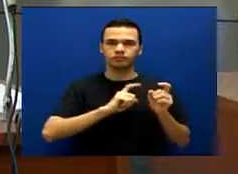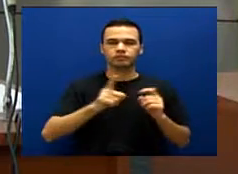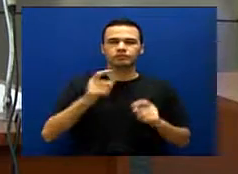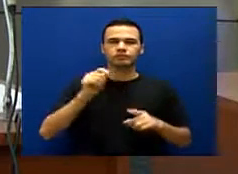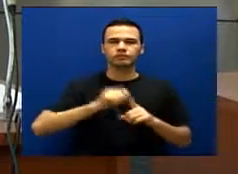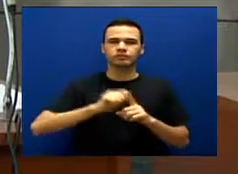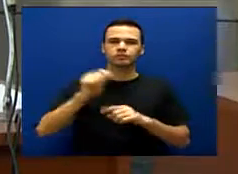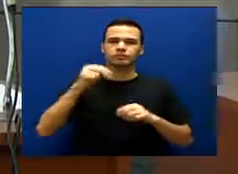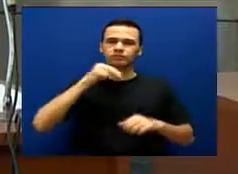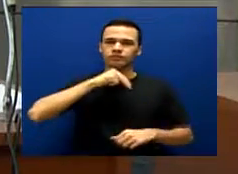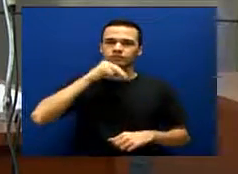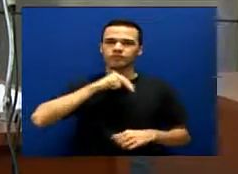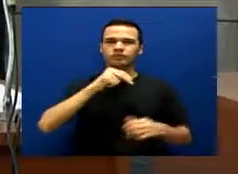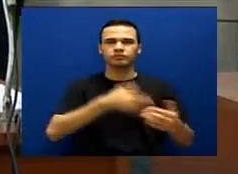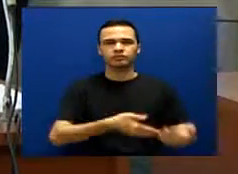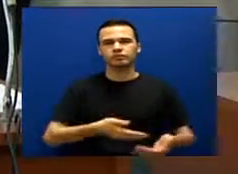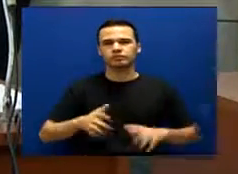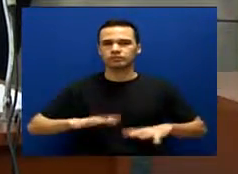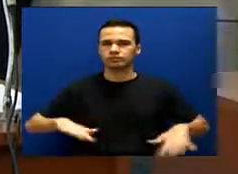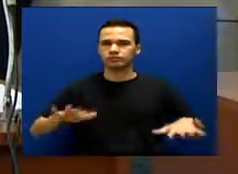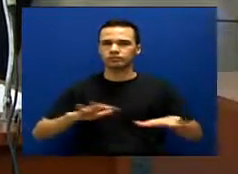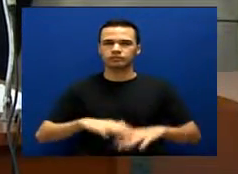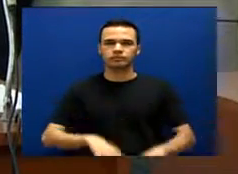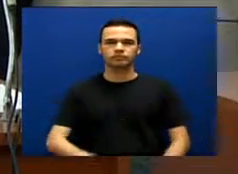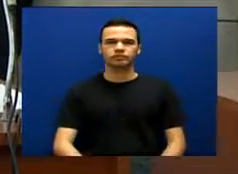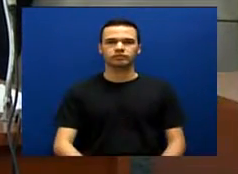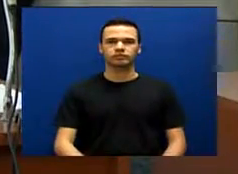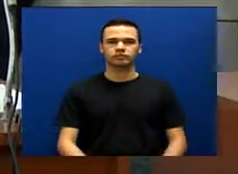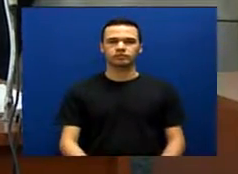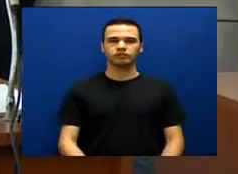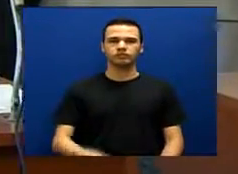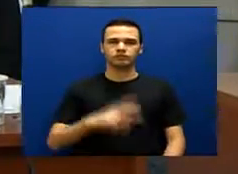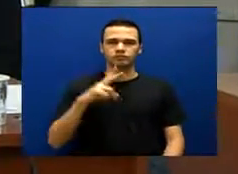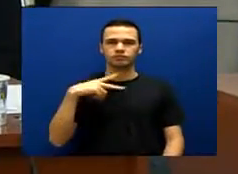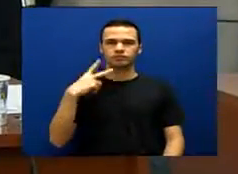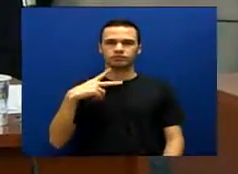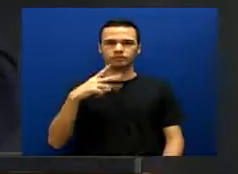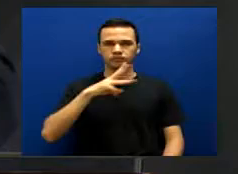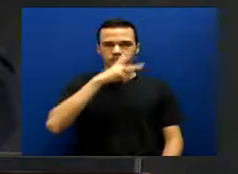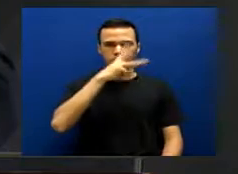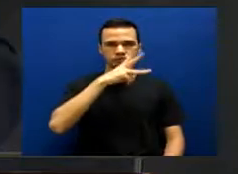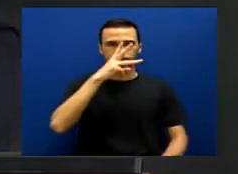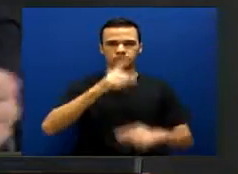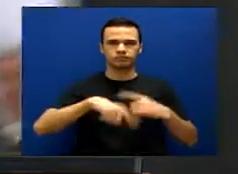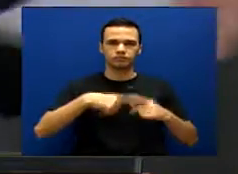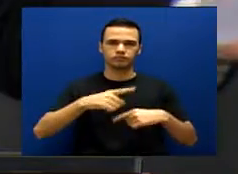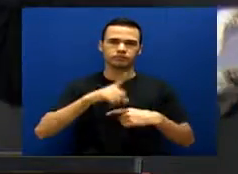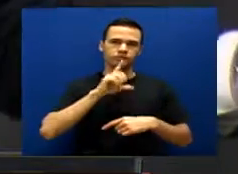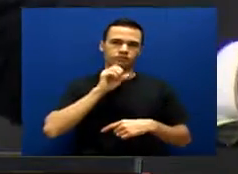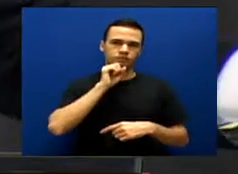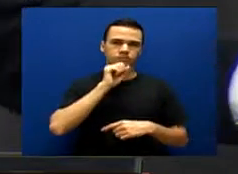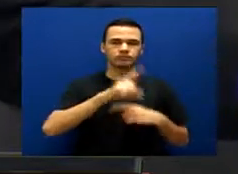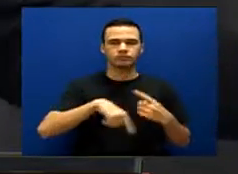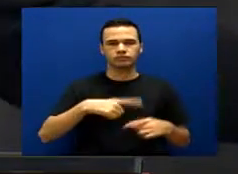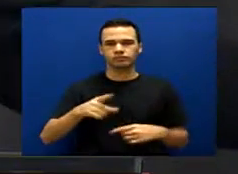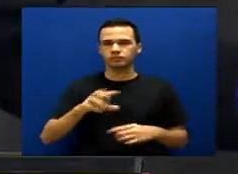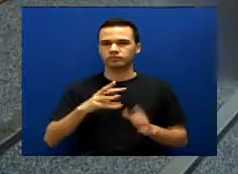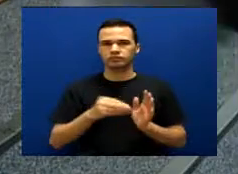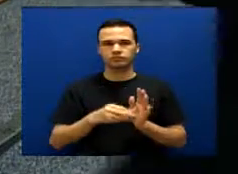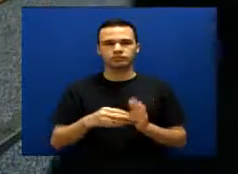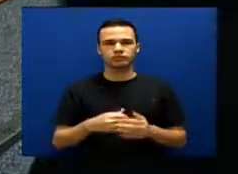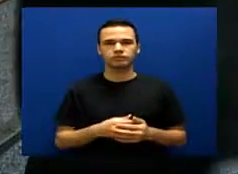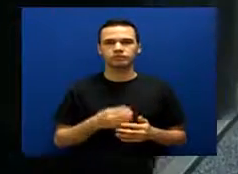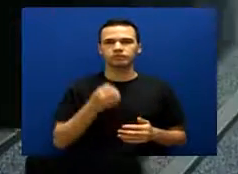o convite para todos e todas as vereadoras. Vereador Vanderlei, depois Luiz Santos, depois senhor Silvana, presidente, depois muito Dini, bom dia, senhor presidente,